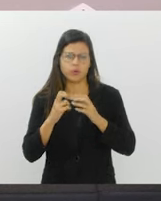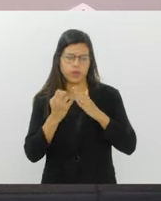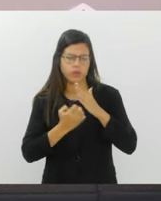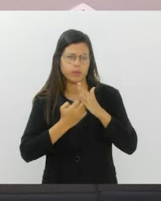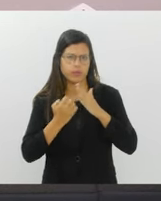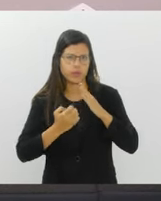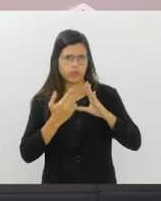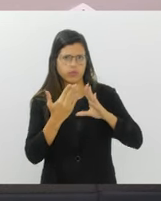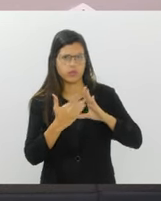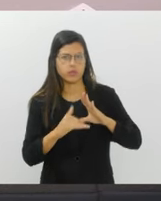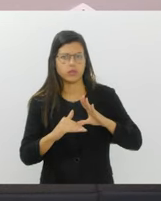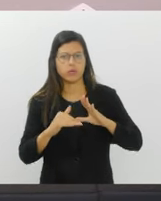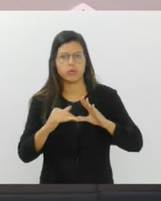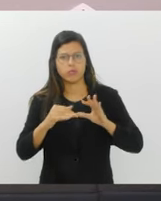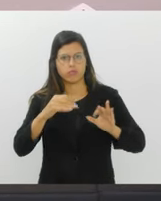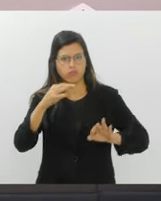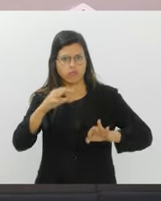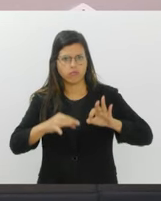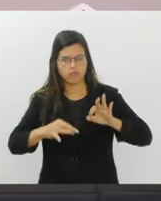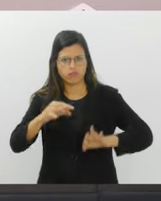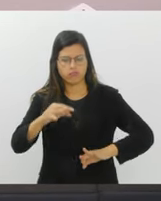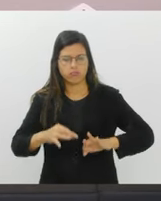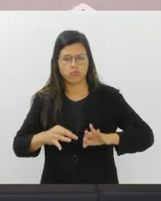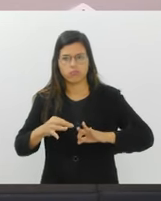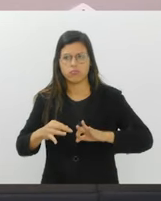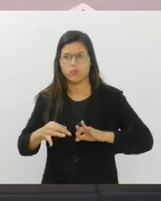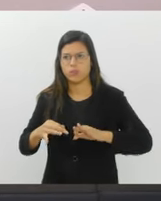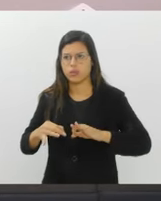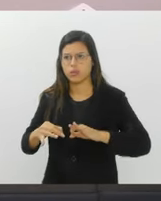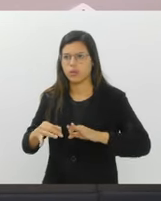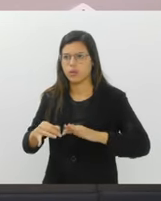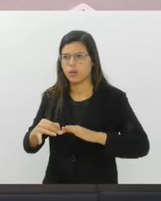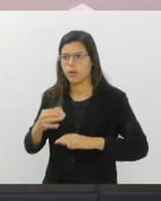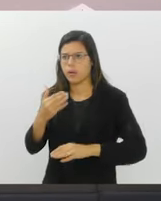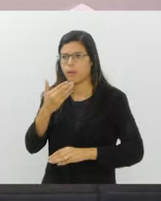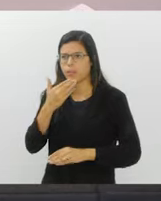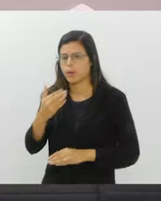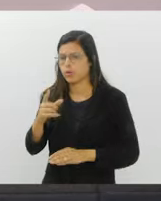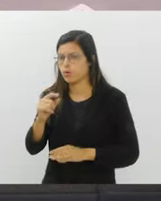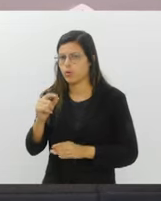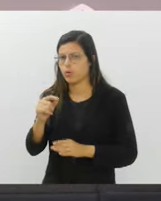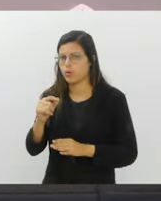a Justiça exigiu uma auditoria contábil,